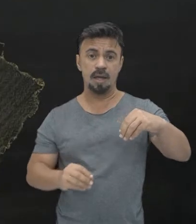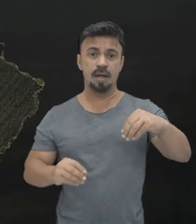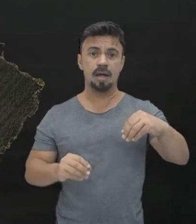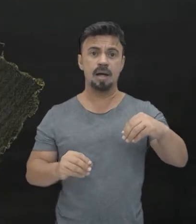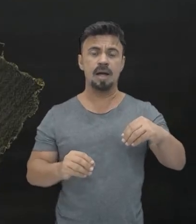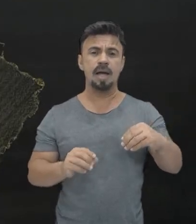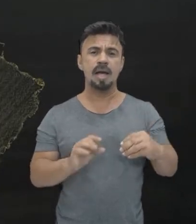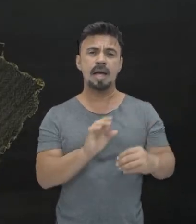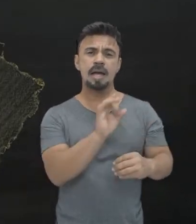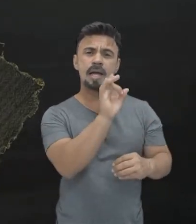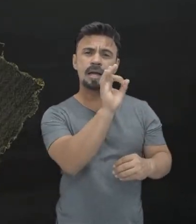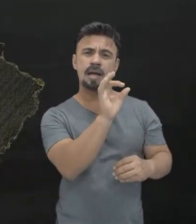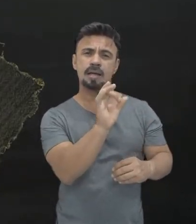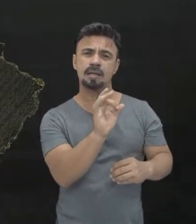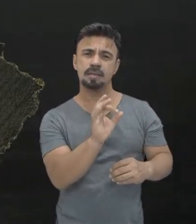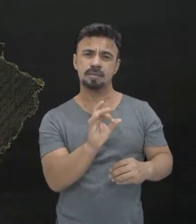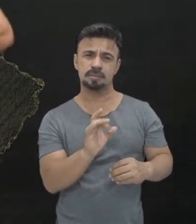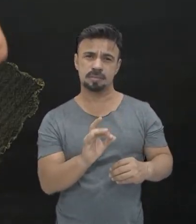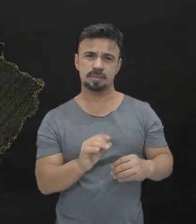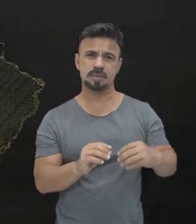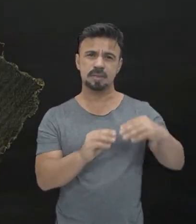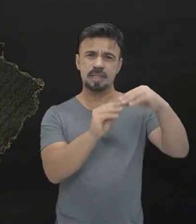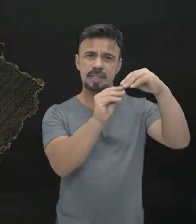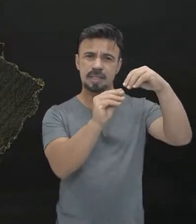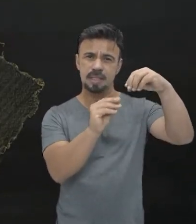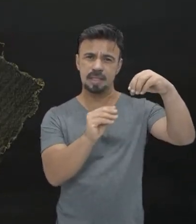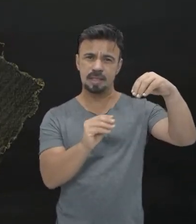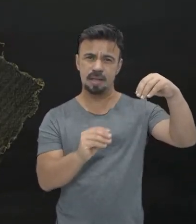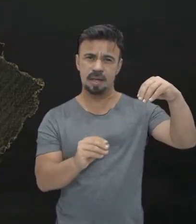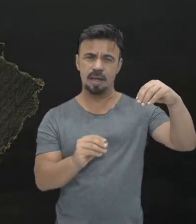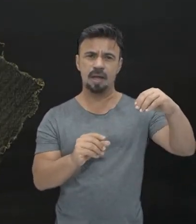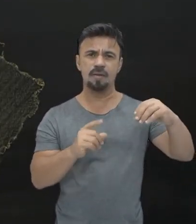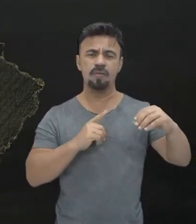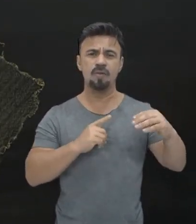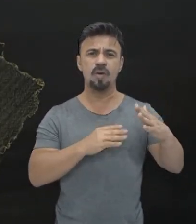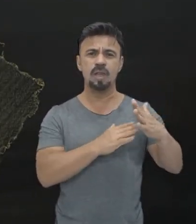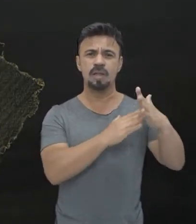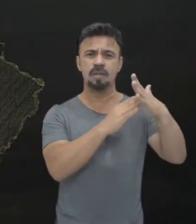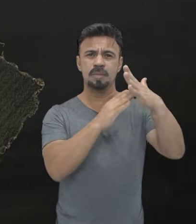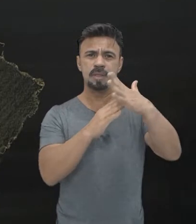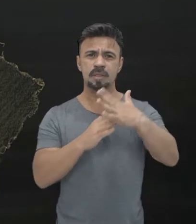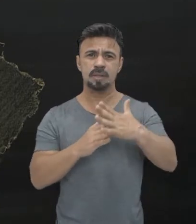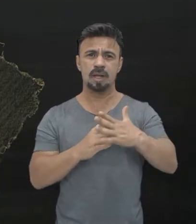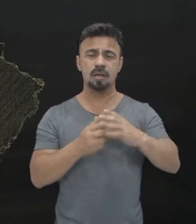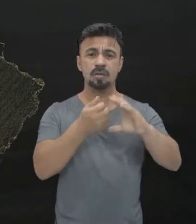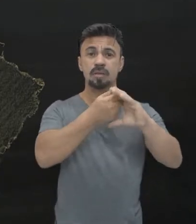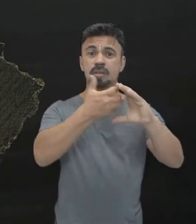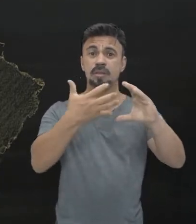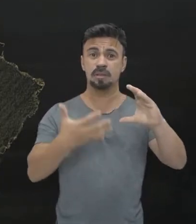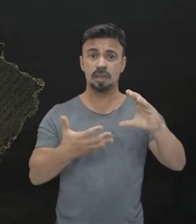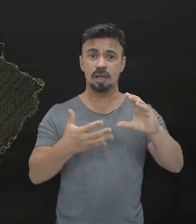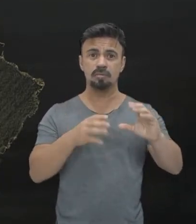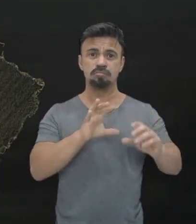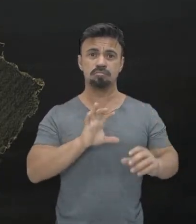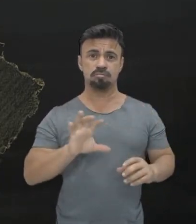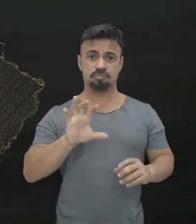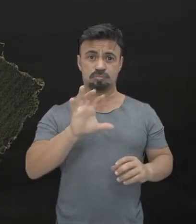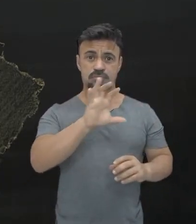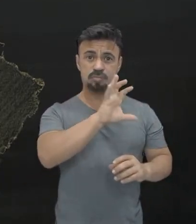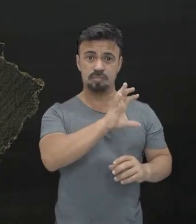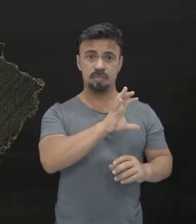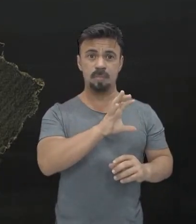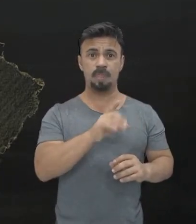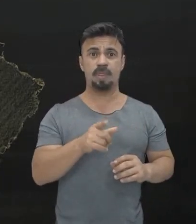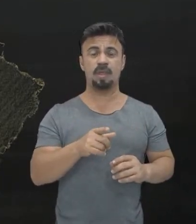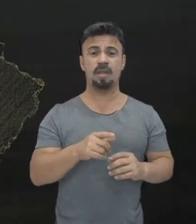cada parte dessa aqui, cada porção de terra aqui foi delimitado, então, uma característica, foi regionalizado. Aqui,